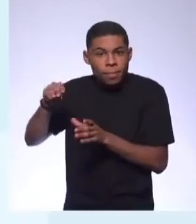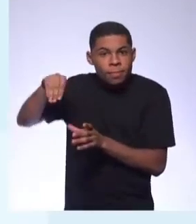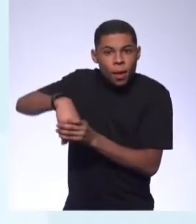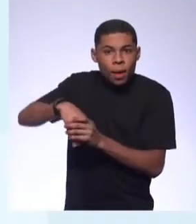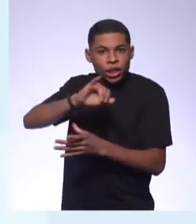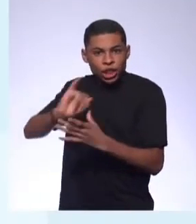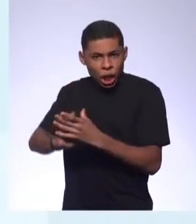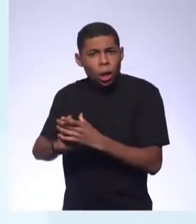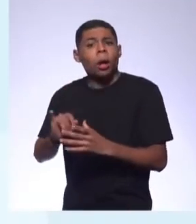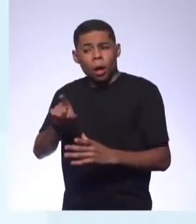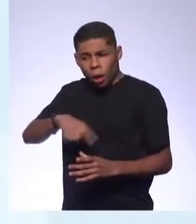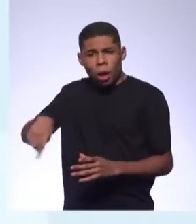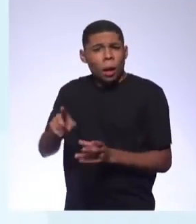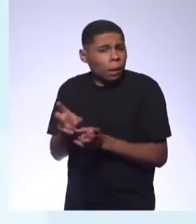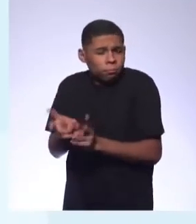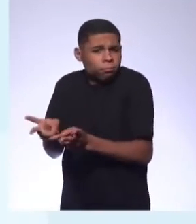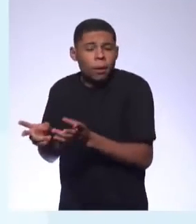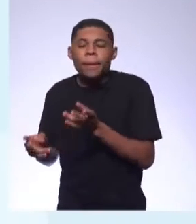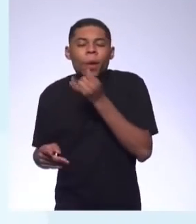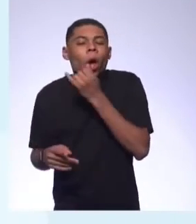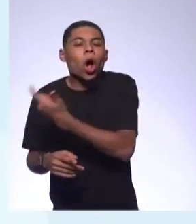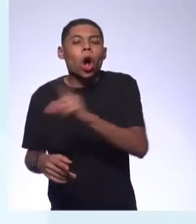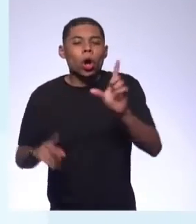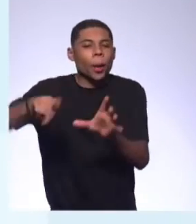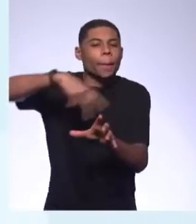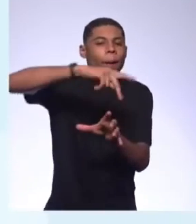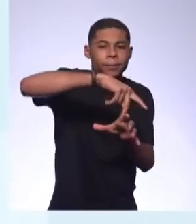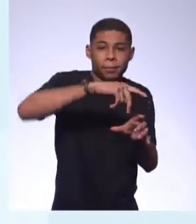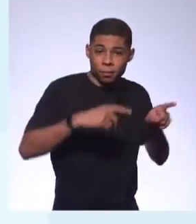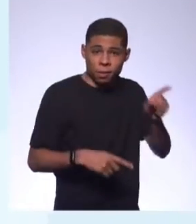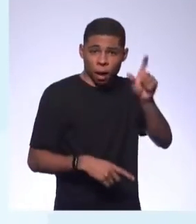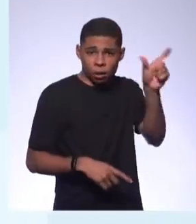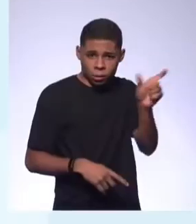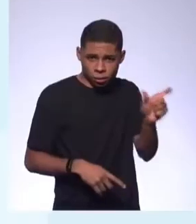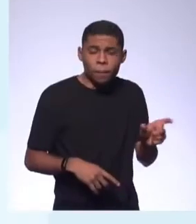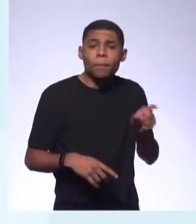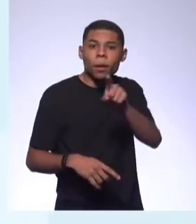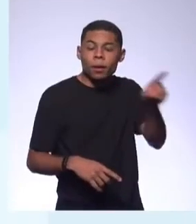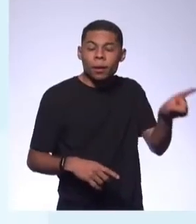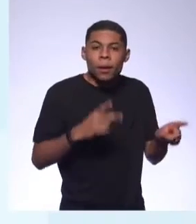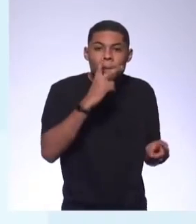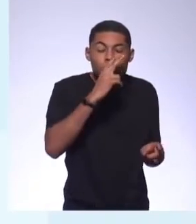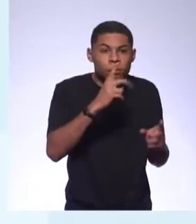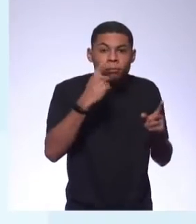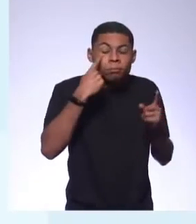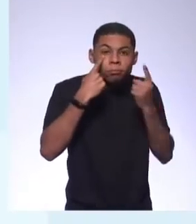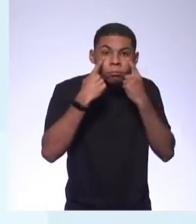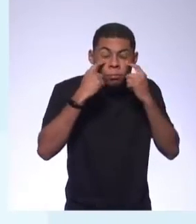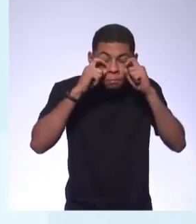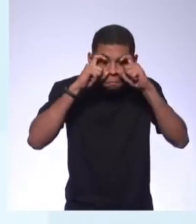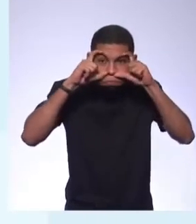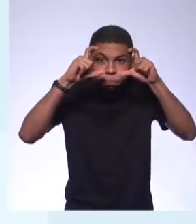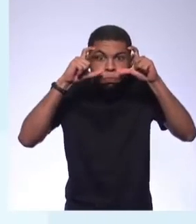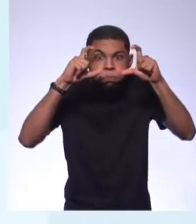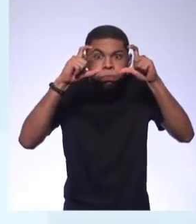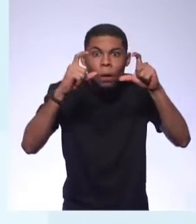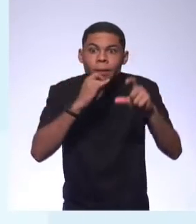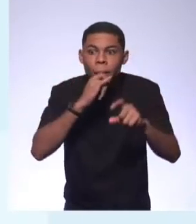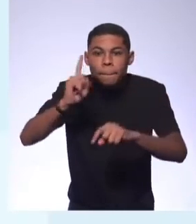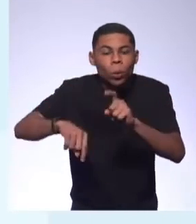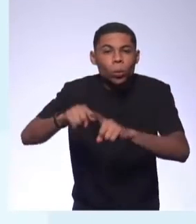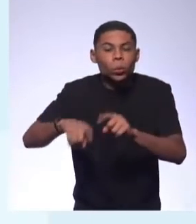por outro lado, a Inglaterra, por exemplo, ela tinha aí os olhos grandes nos